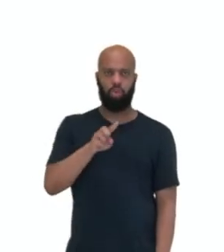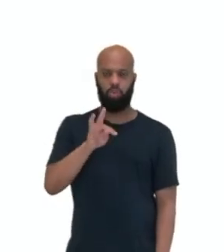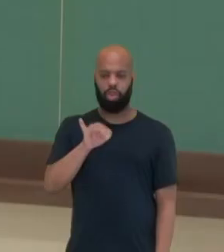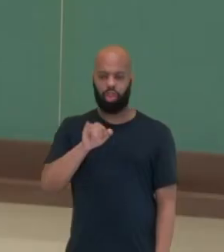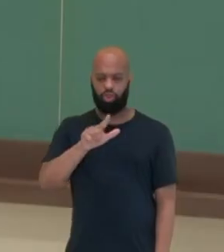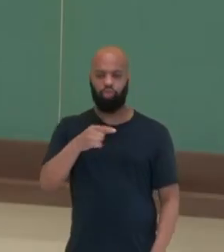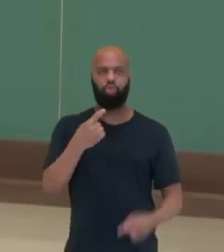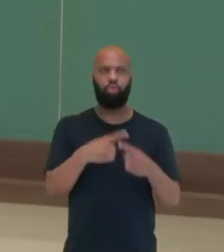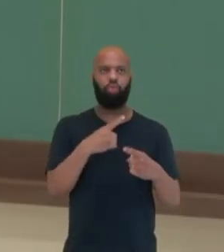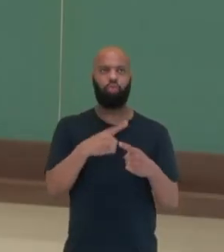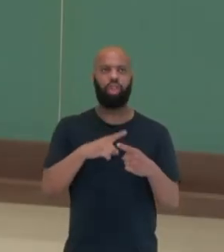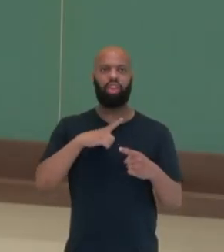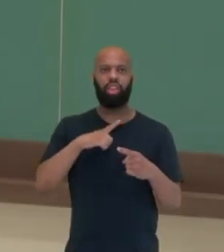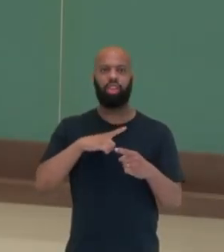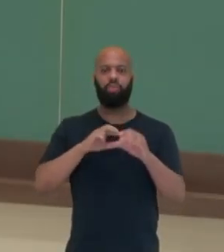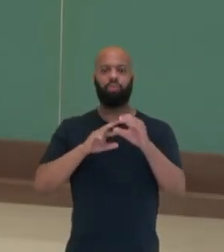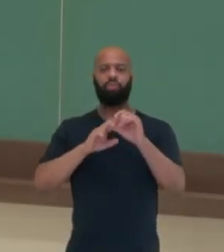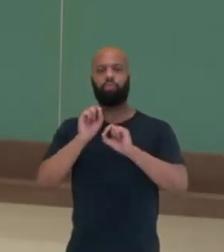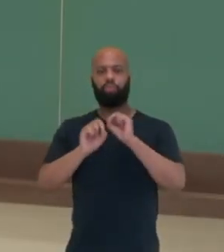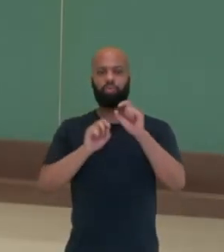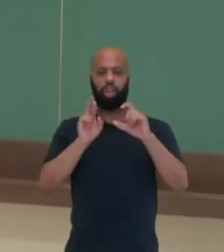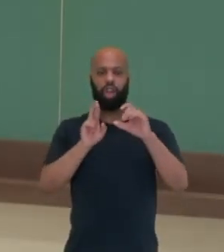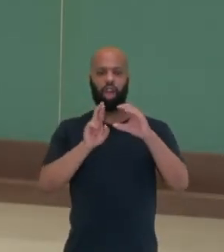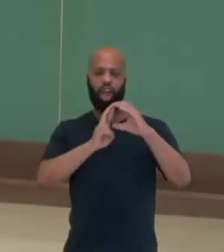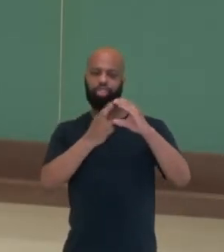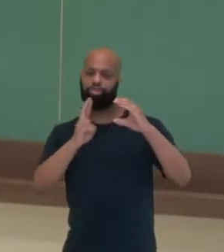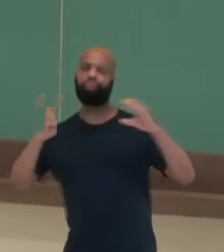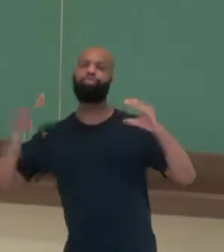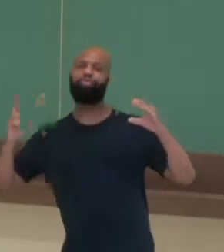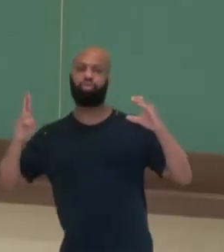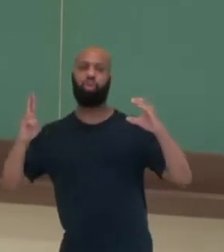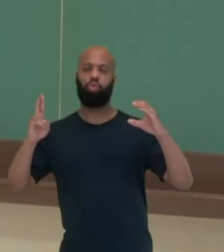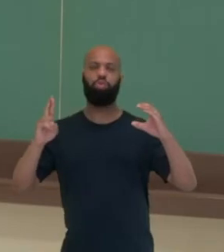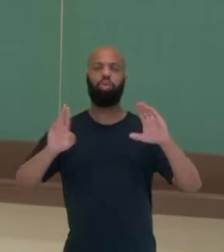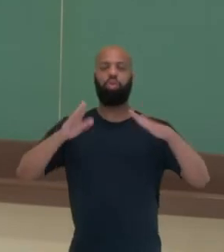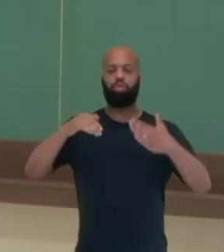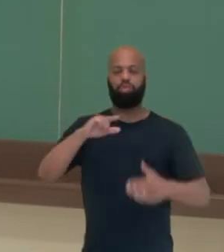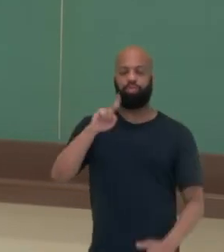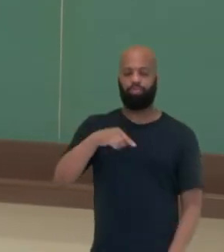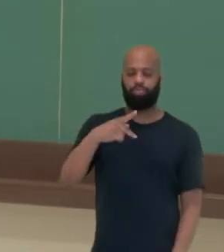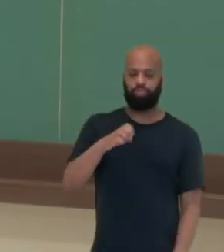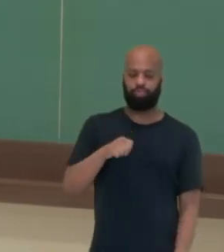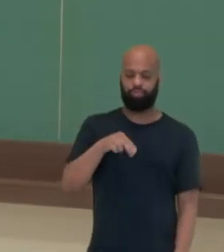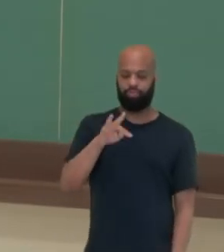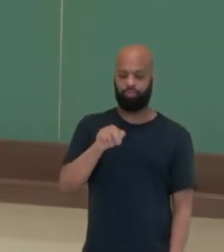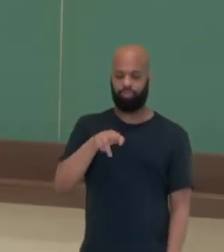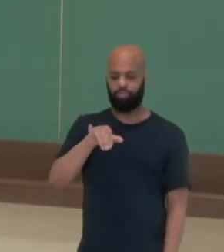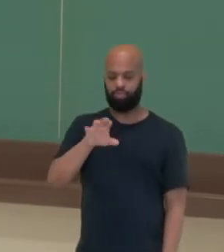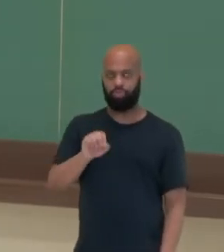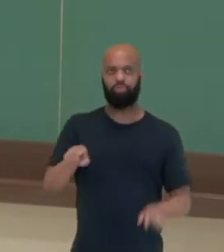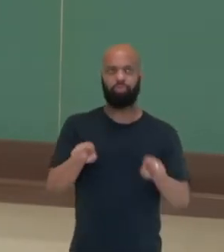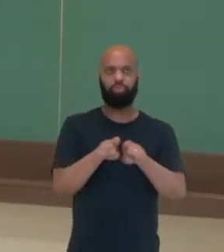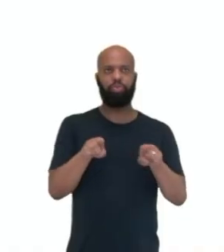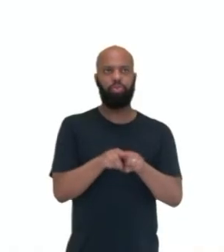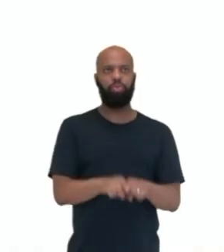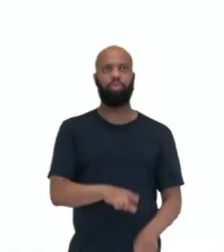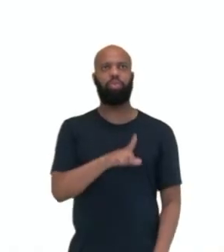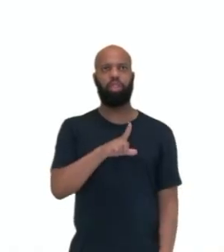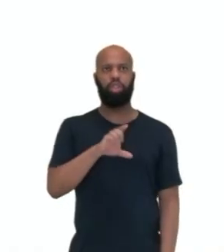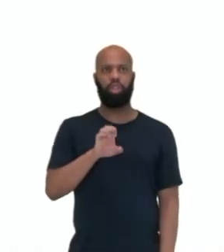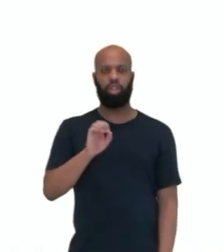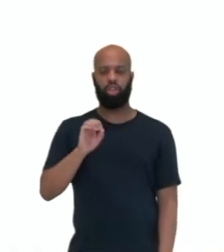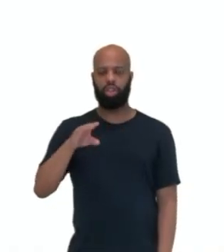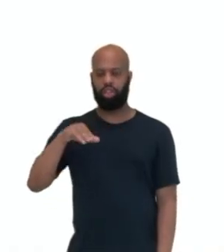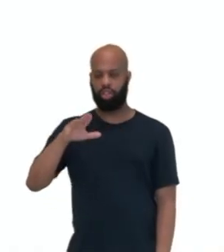4 tem um radical metil, pentanoico. Muito bem. E a leucina apresenta isomeria